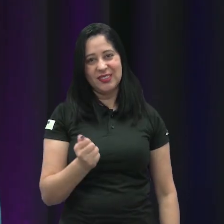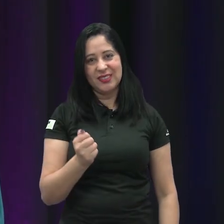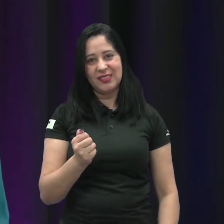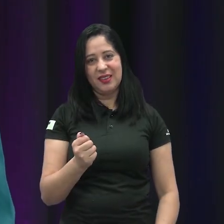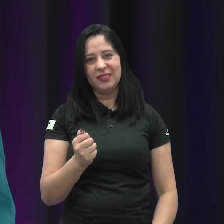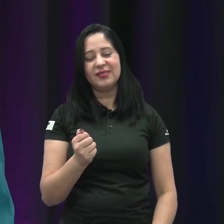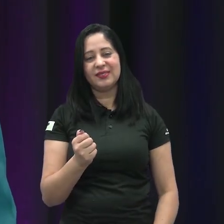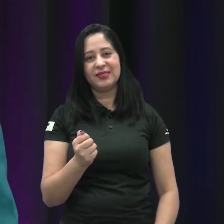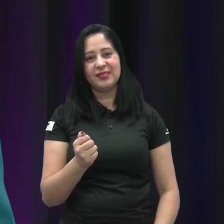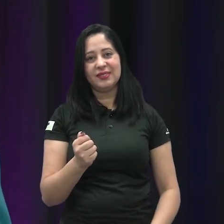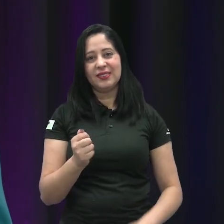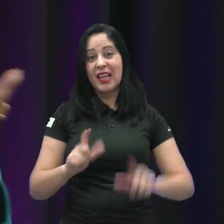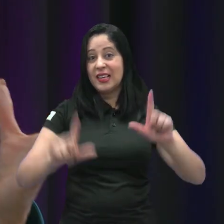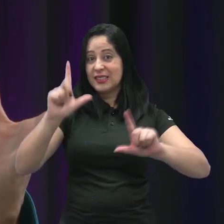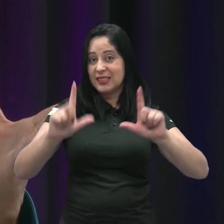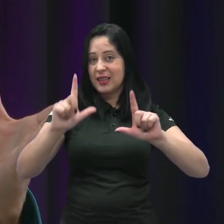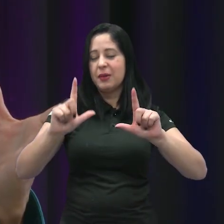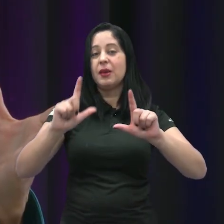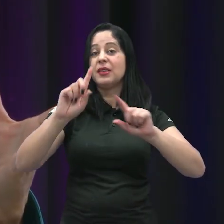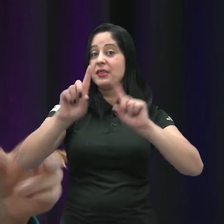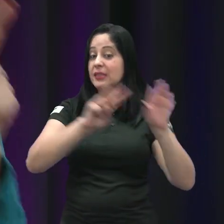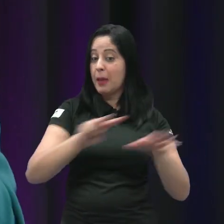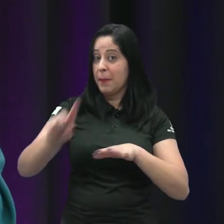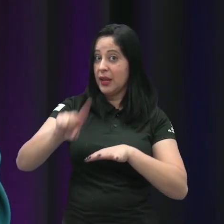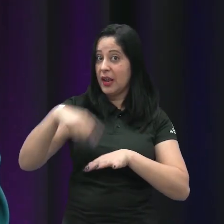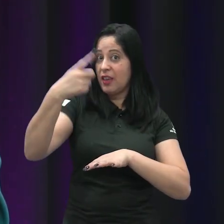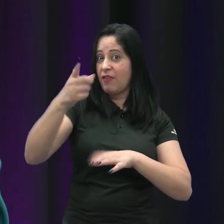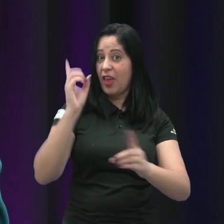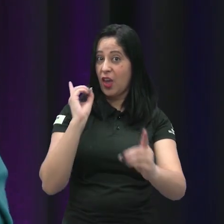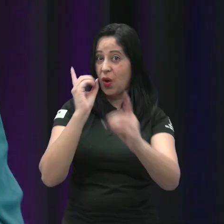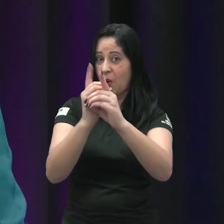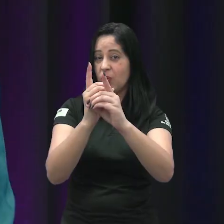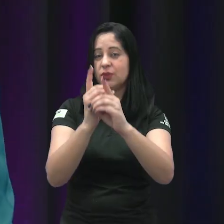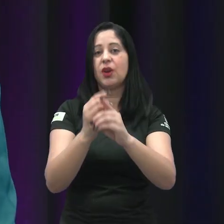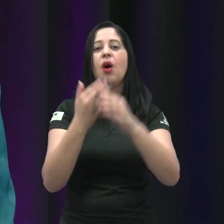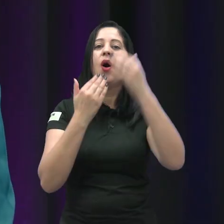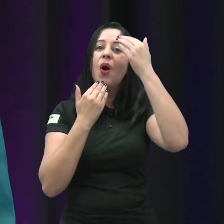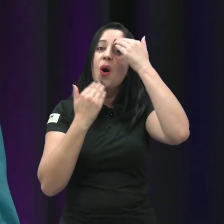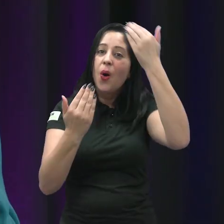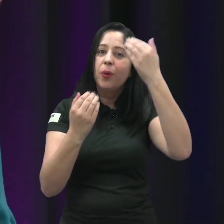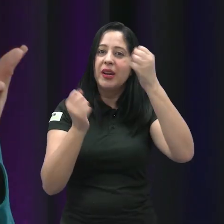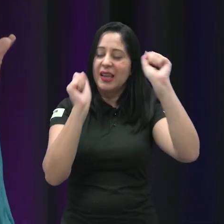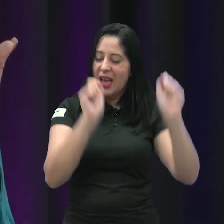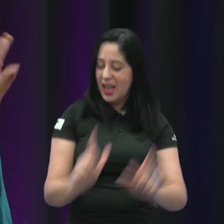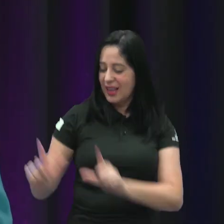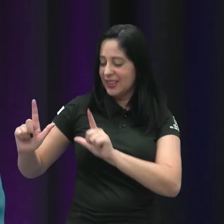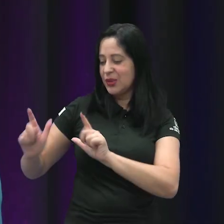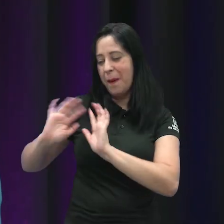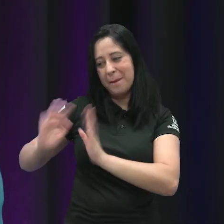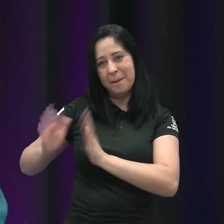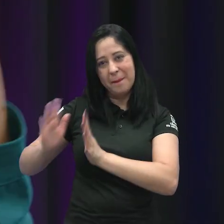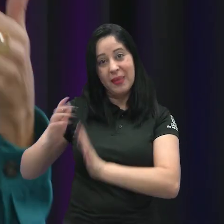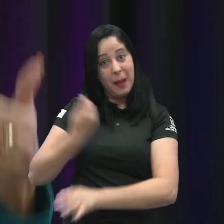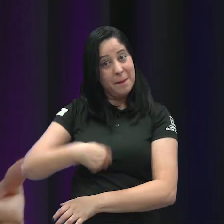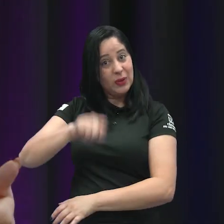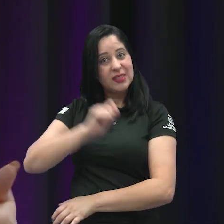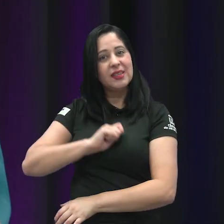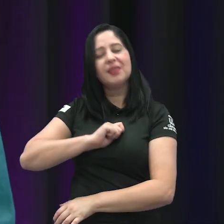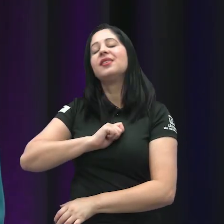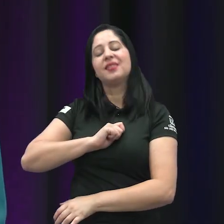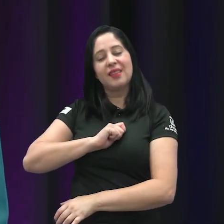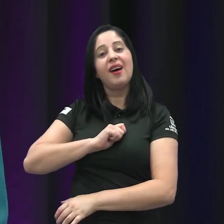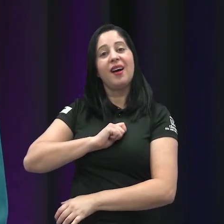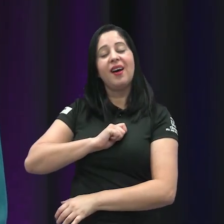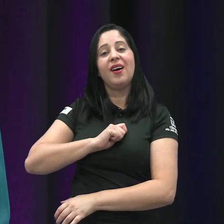pela participação e até a próxima semana. Aproveitando para agradecer o pessoal da Libras, a Ana, que está sempre aqui